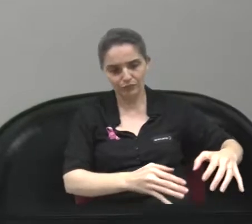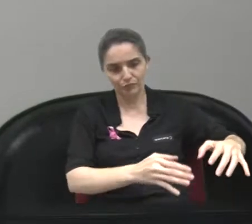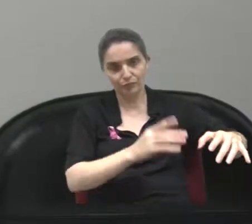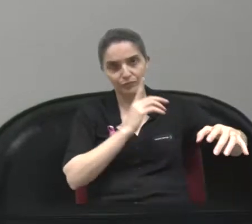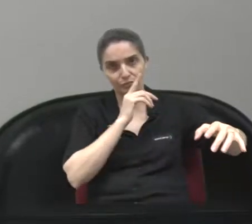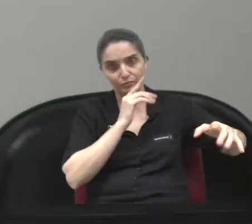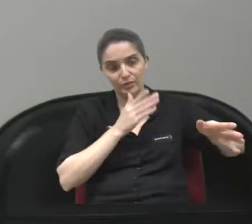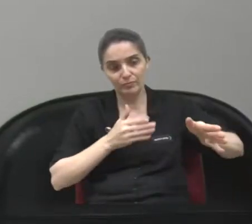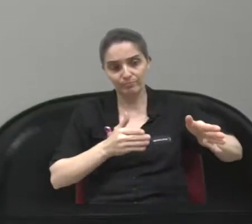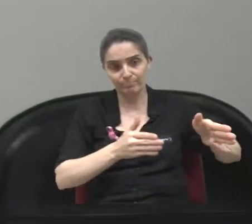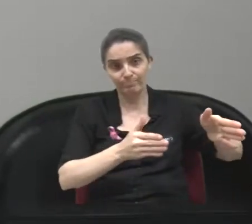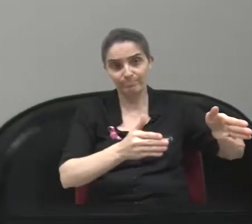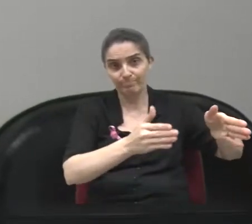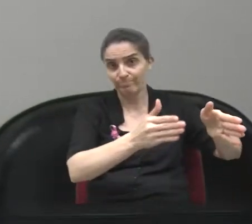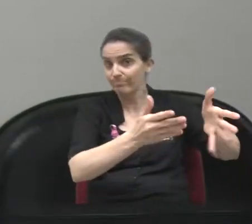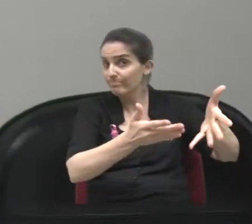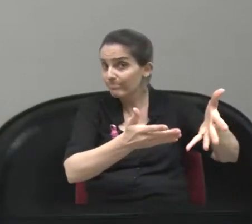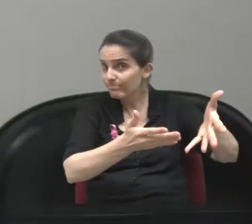se faz? Ali são